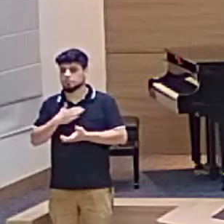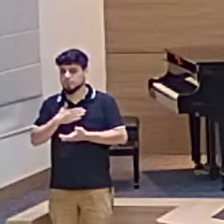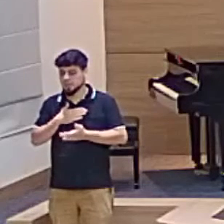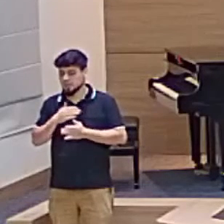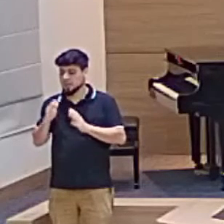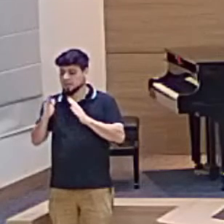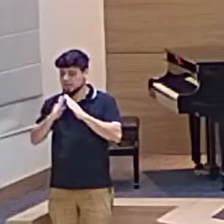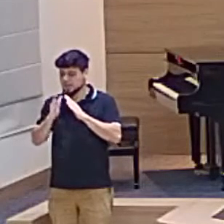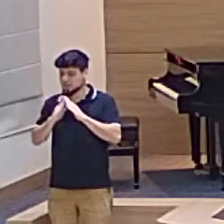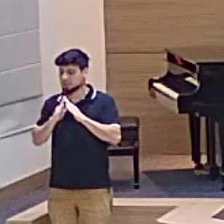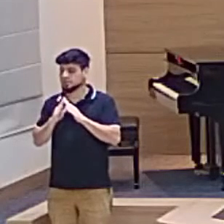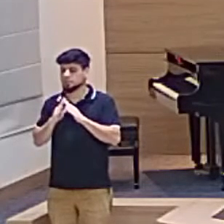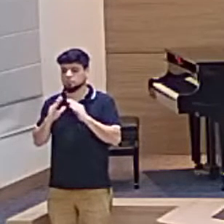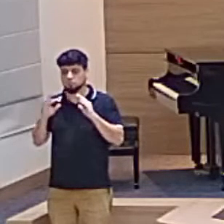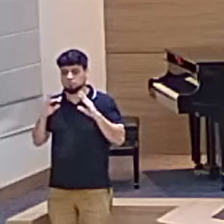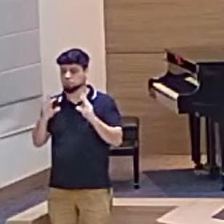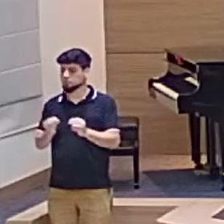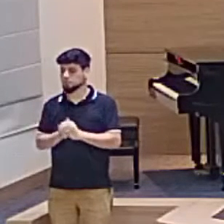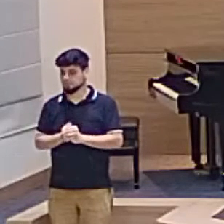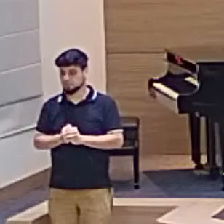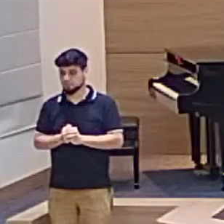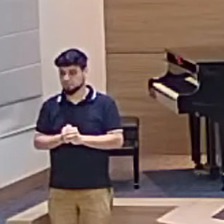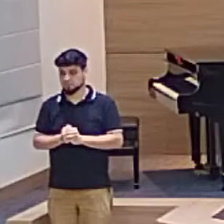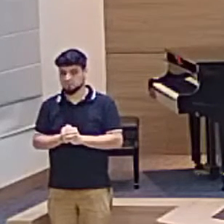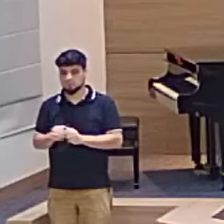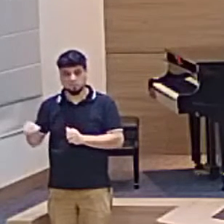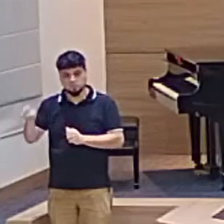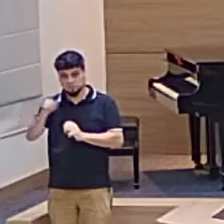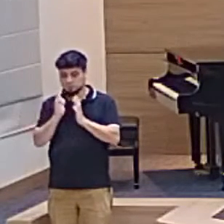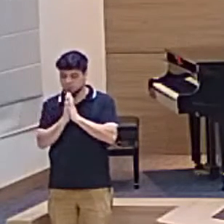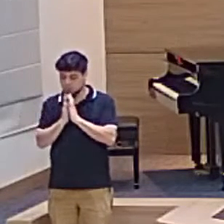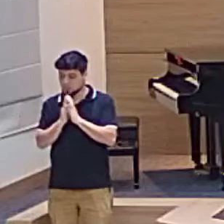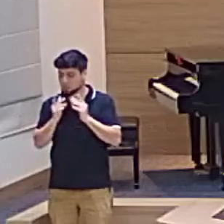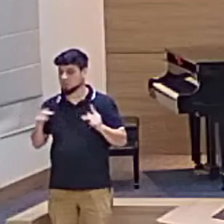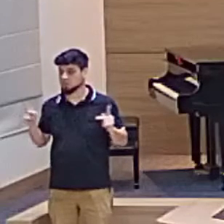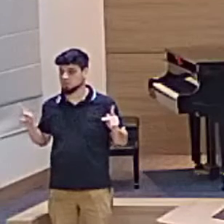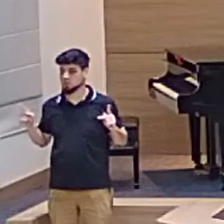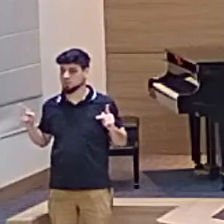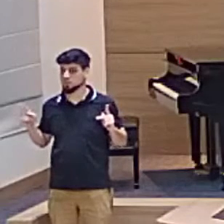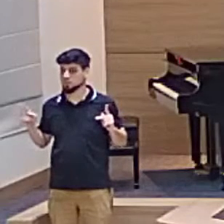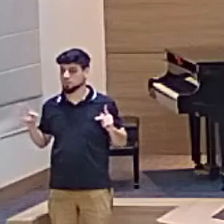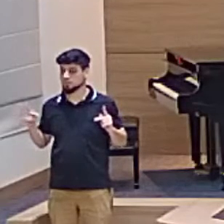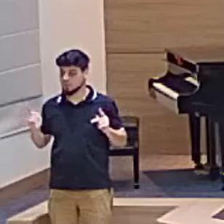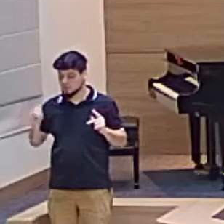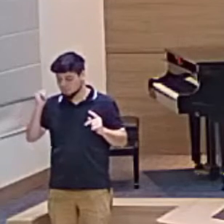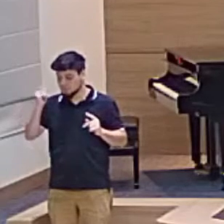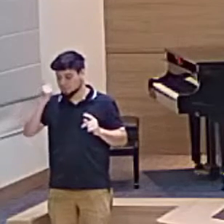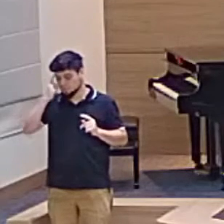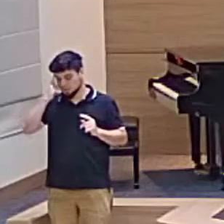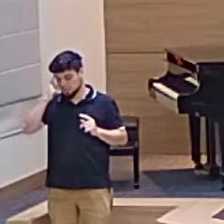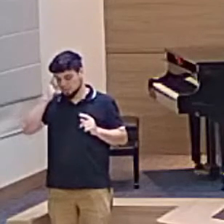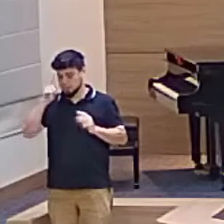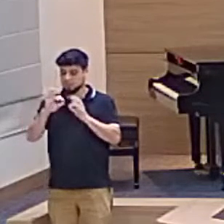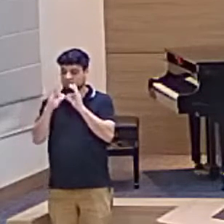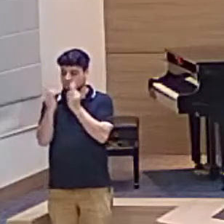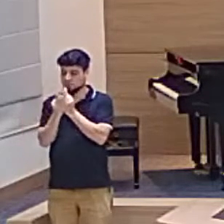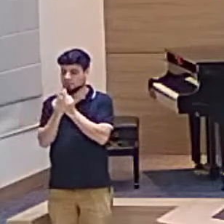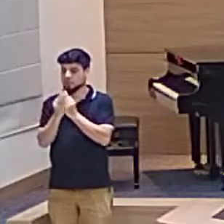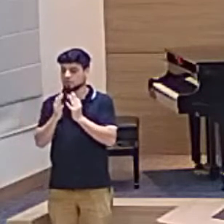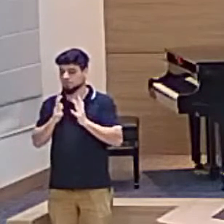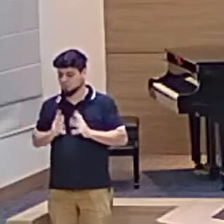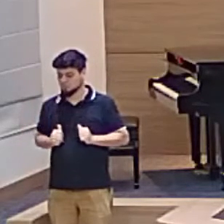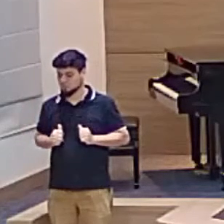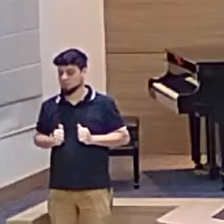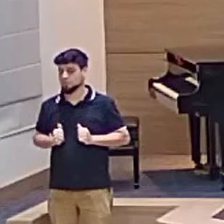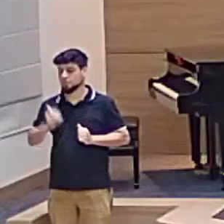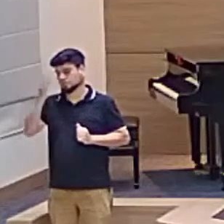casa do seu leito a senhora por isso irmãos como é precioso uma família pura diante da presença do